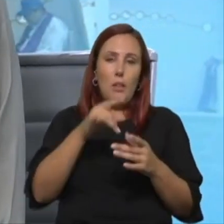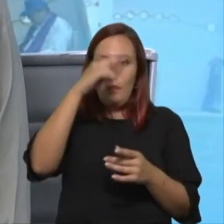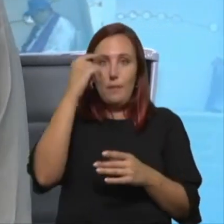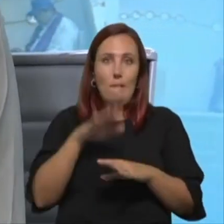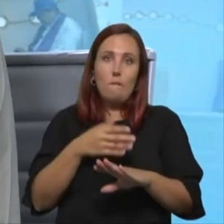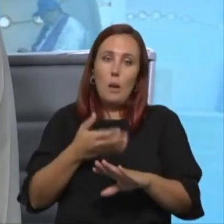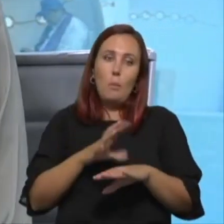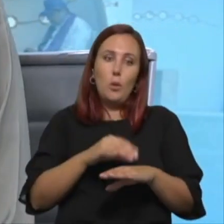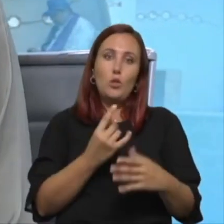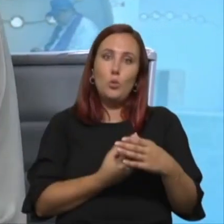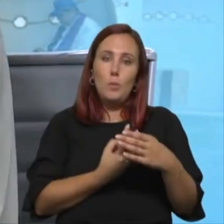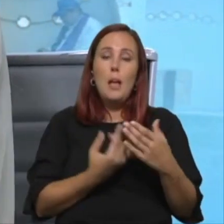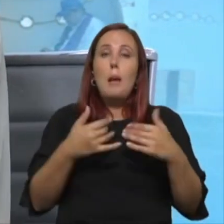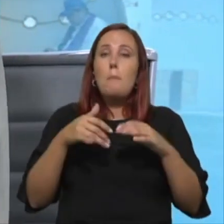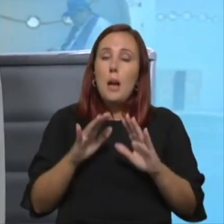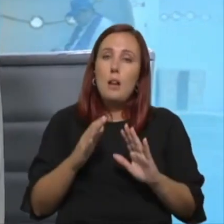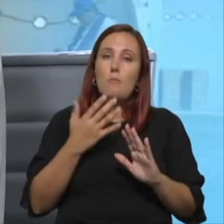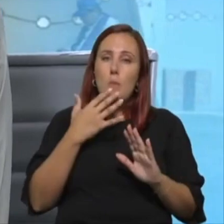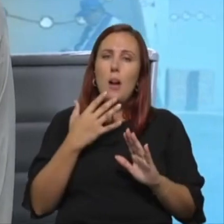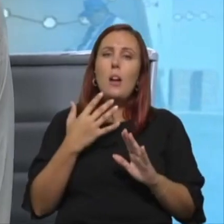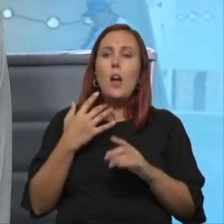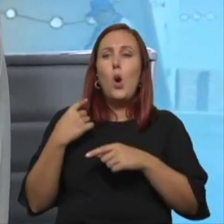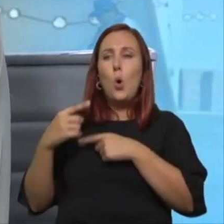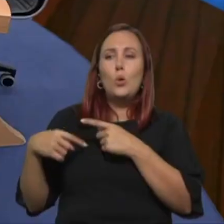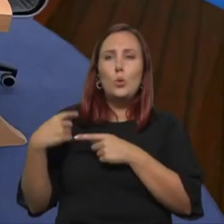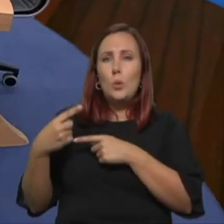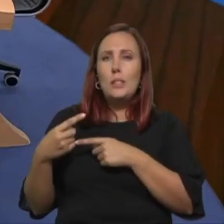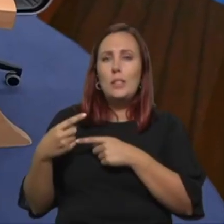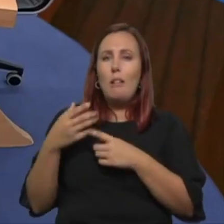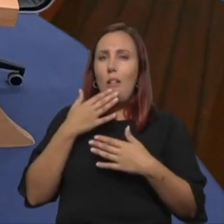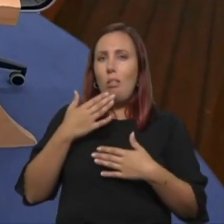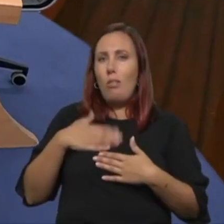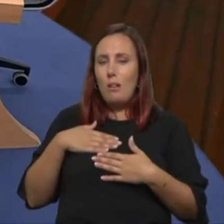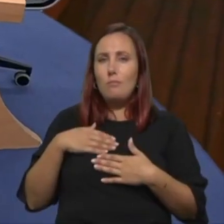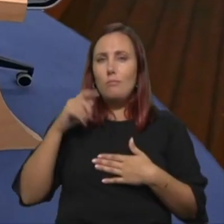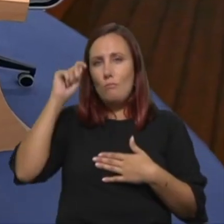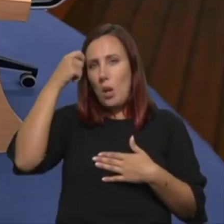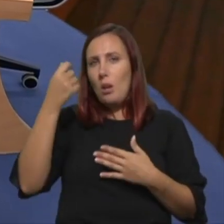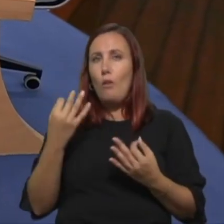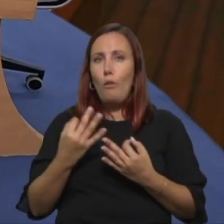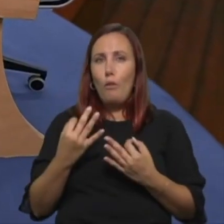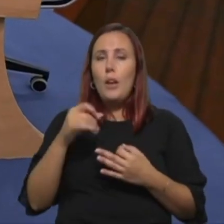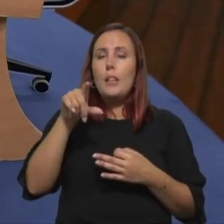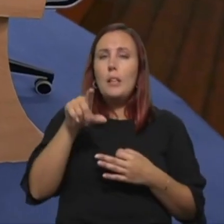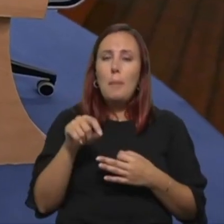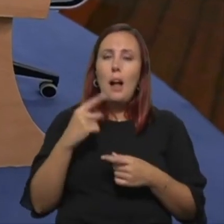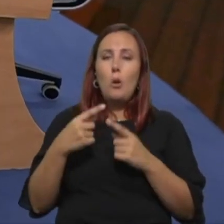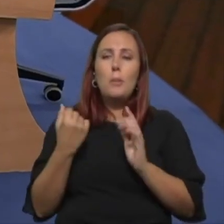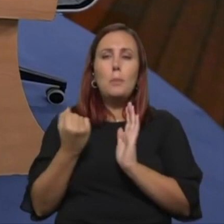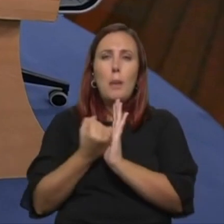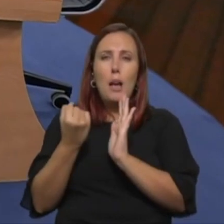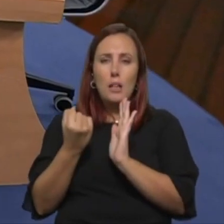sim. Exatamente, mas de facto deixa algumas sequelas e depois também algumas sequelas que se começam